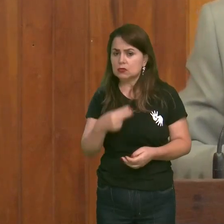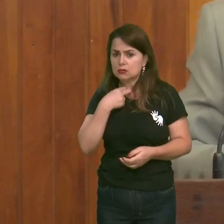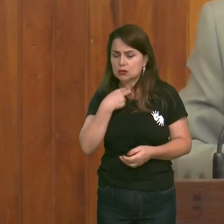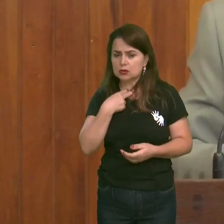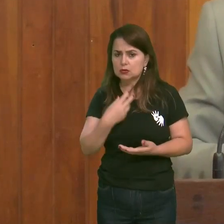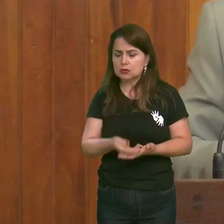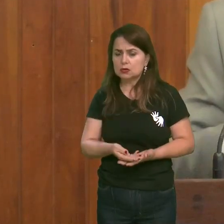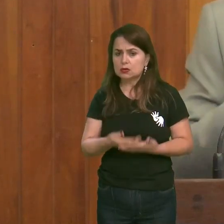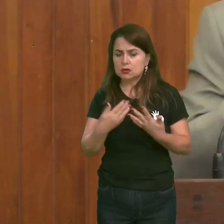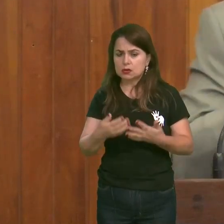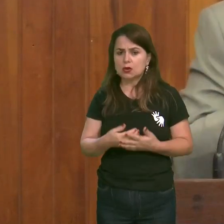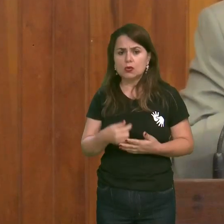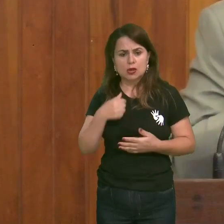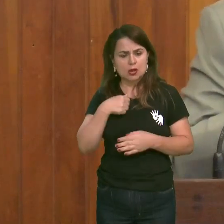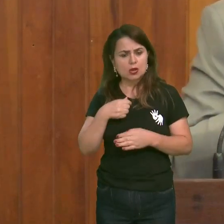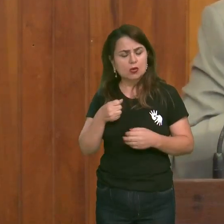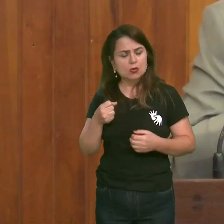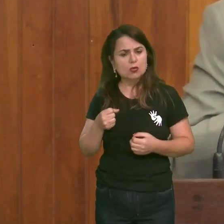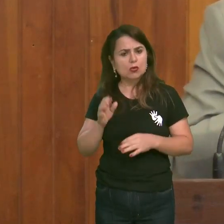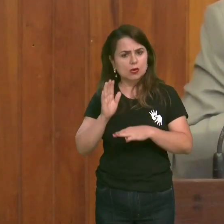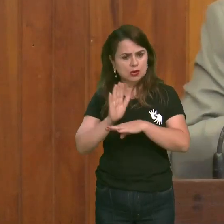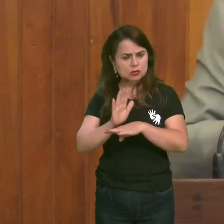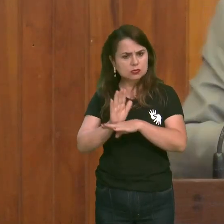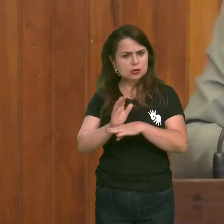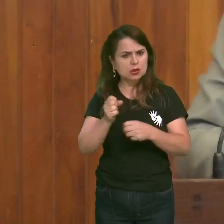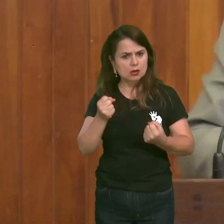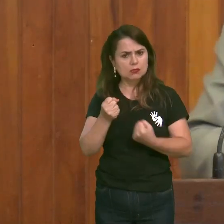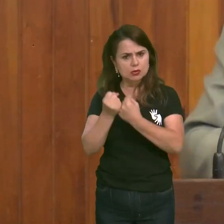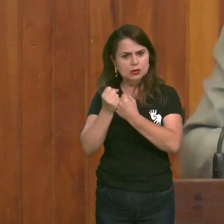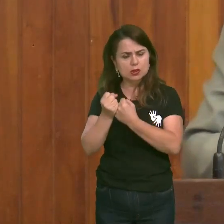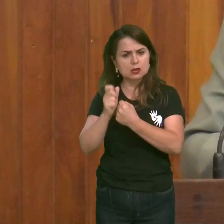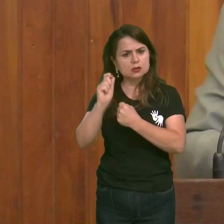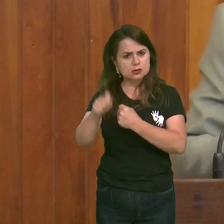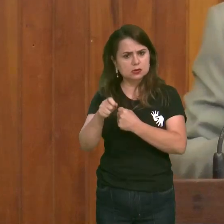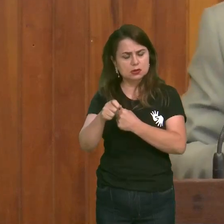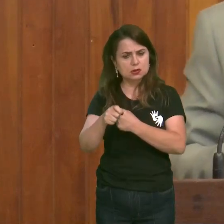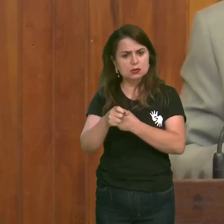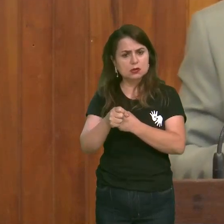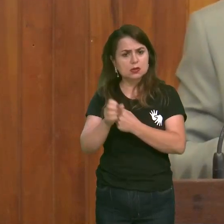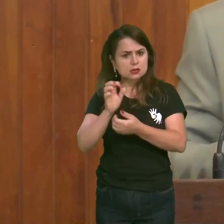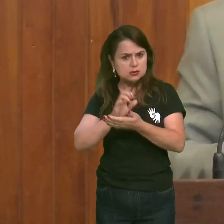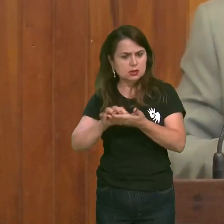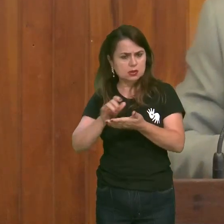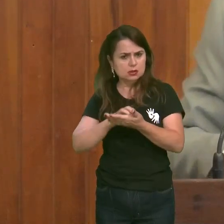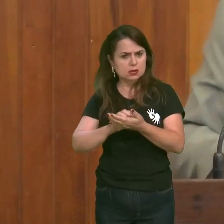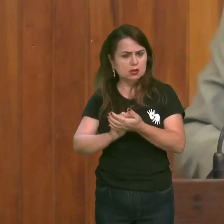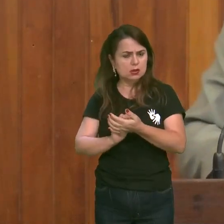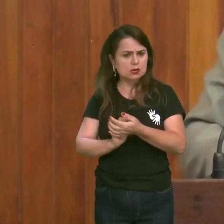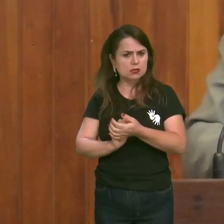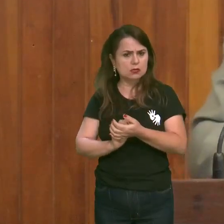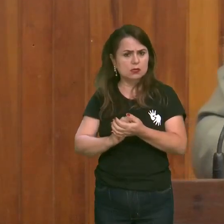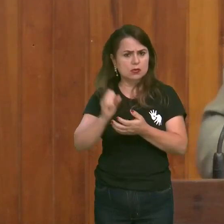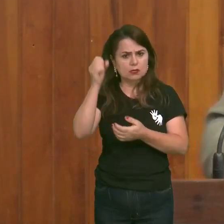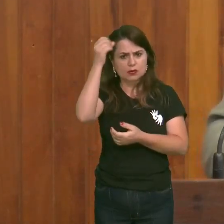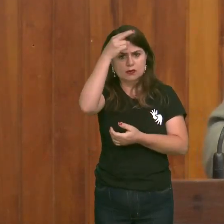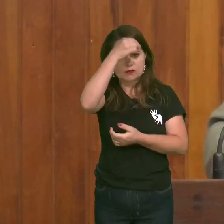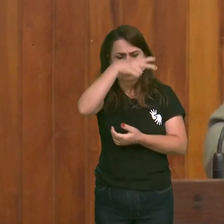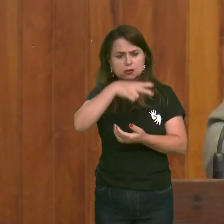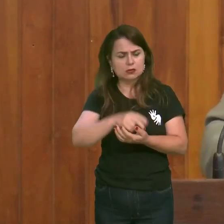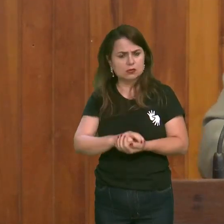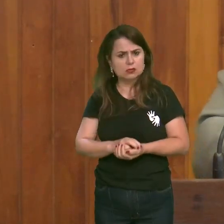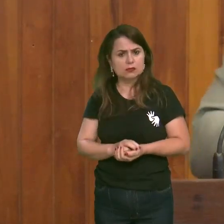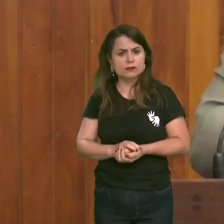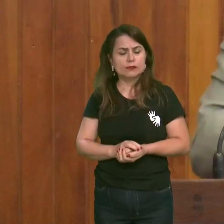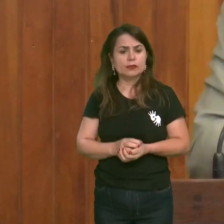gabinete atuar sim no meu entendimento um profissional que trabalhou 42 anos no Banco do Brasil uma instituição